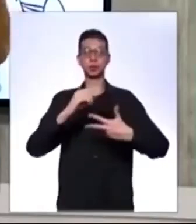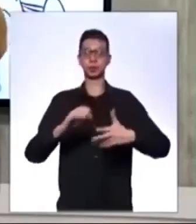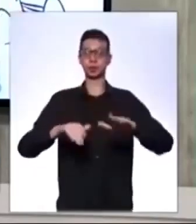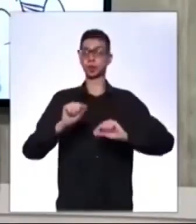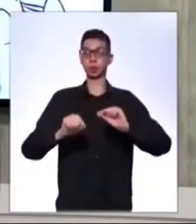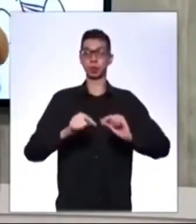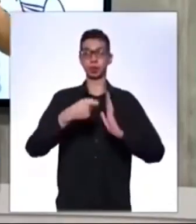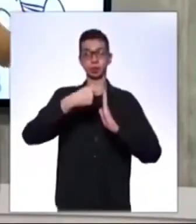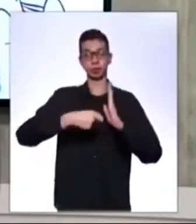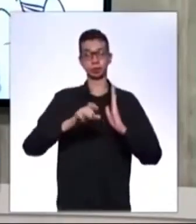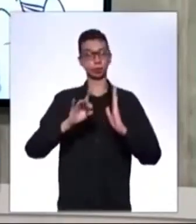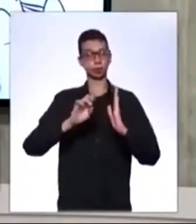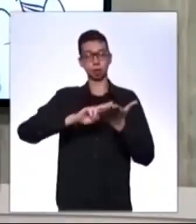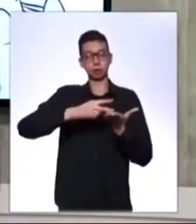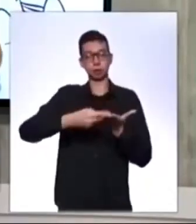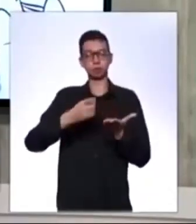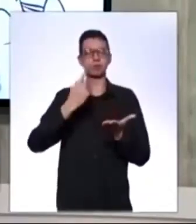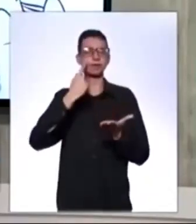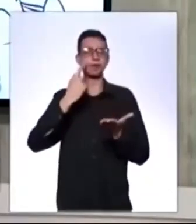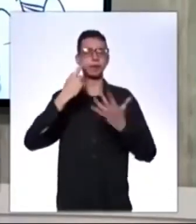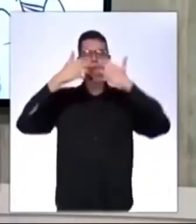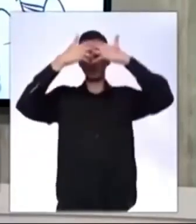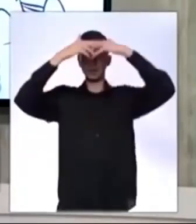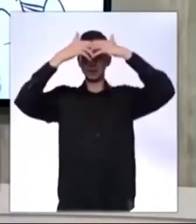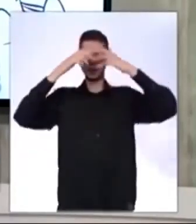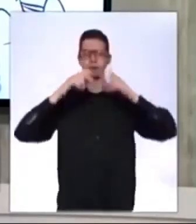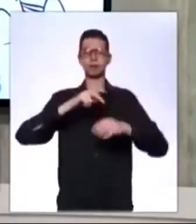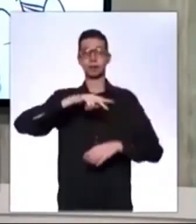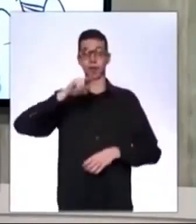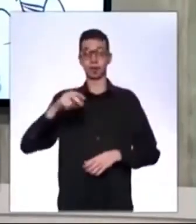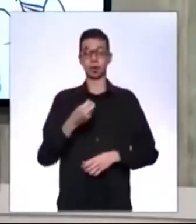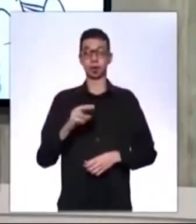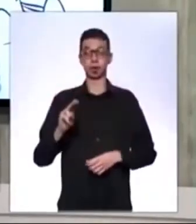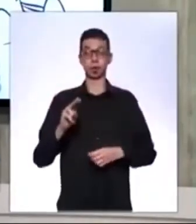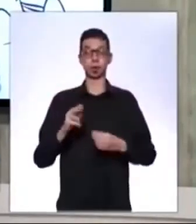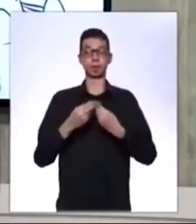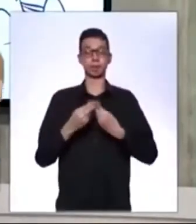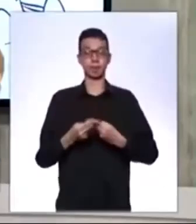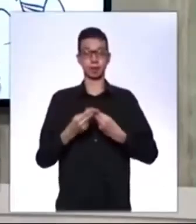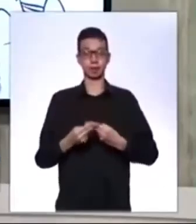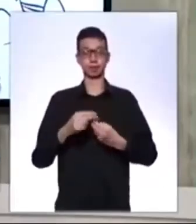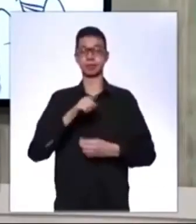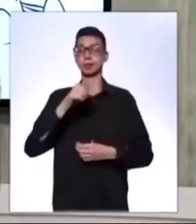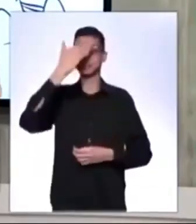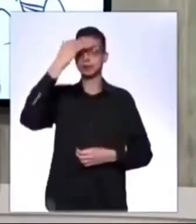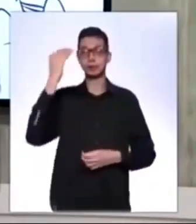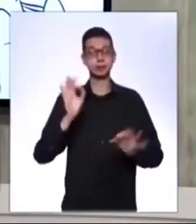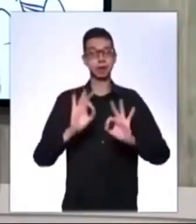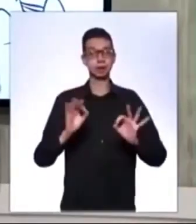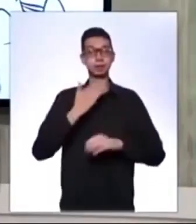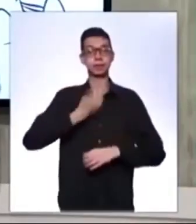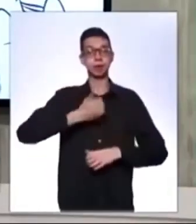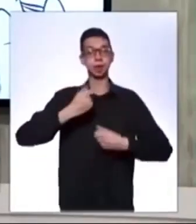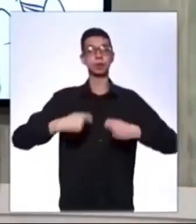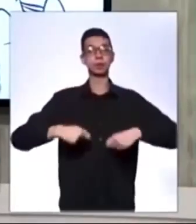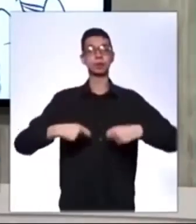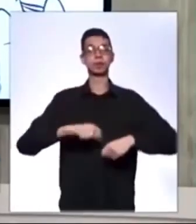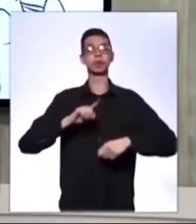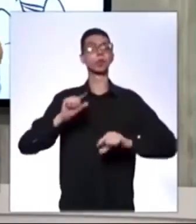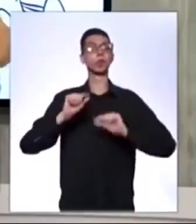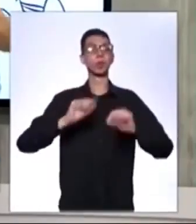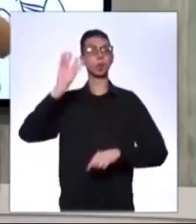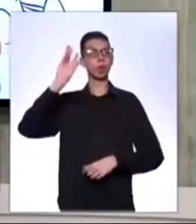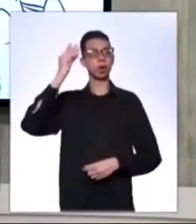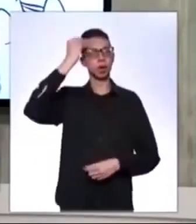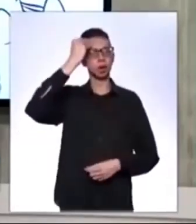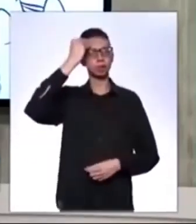É você ler, ter paciência. Para isso, não se esqueça, vamos melhorar, aumentar nossa capacidade de leitura, vamos